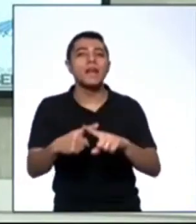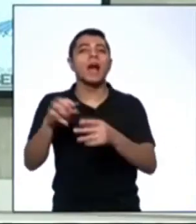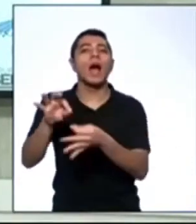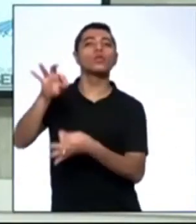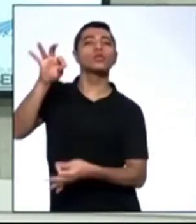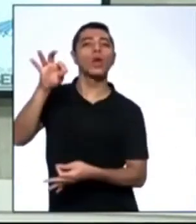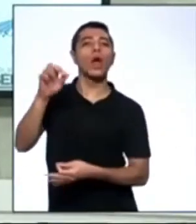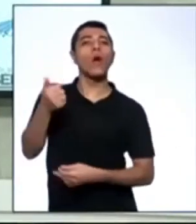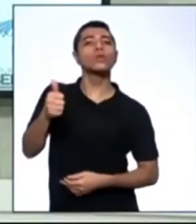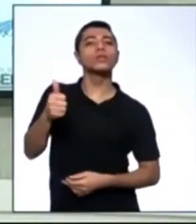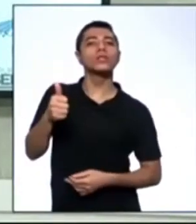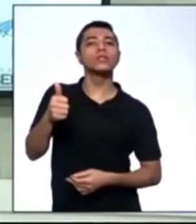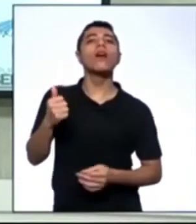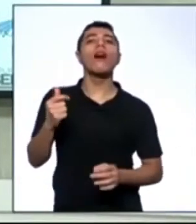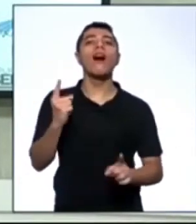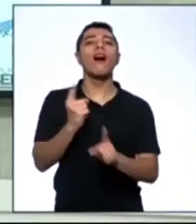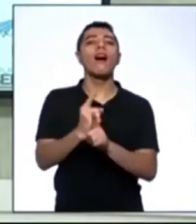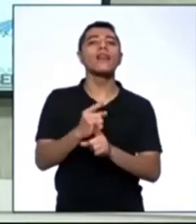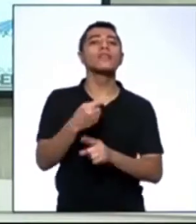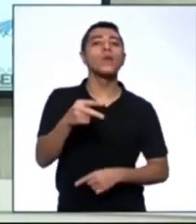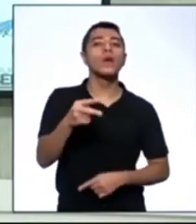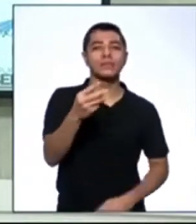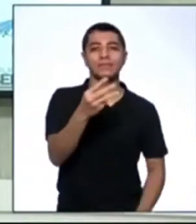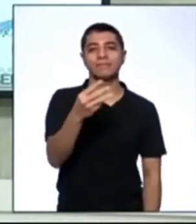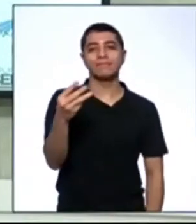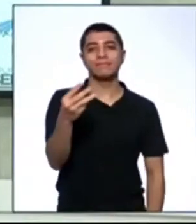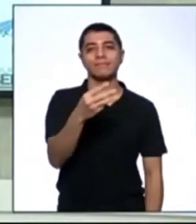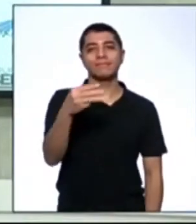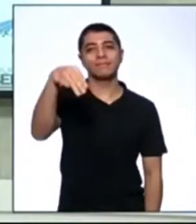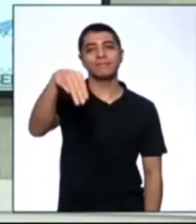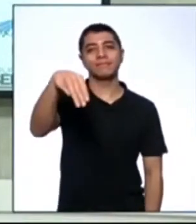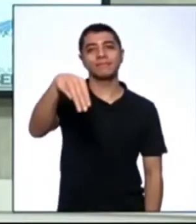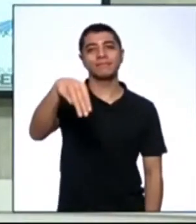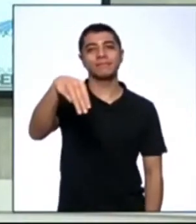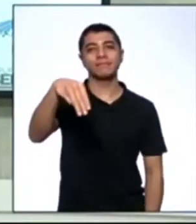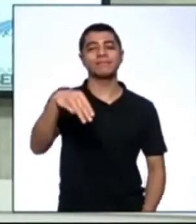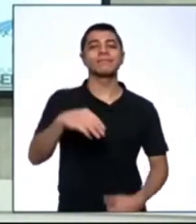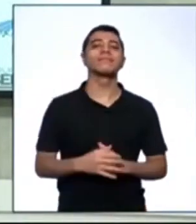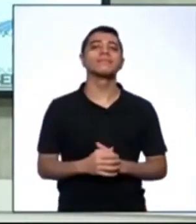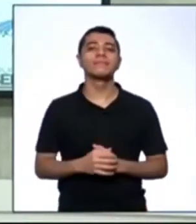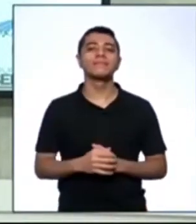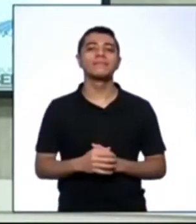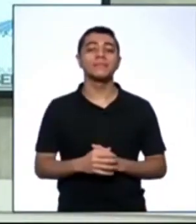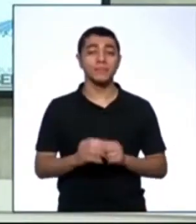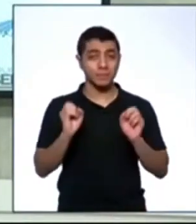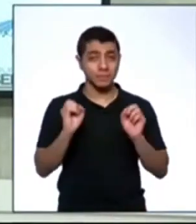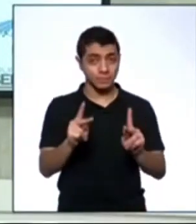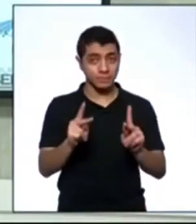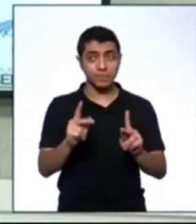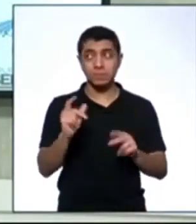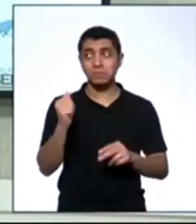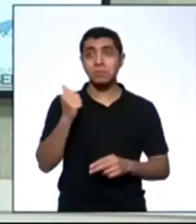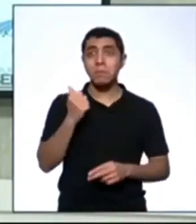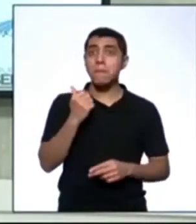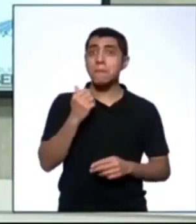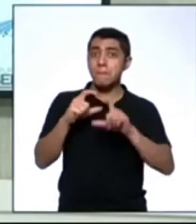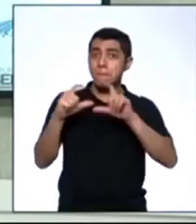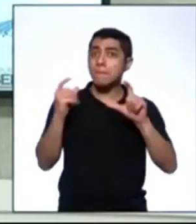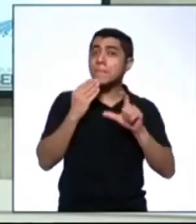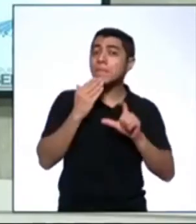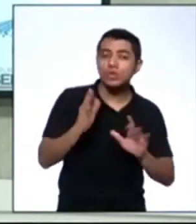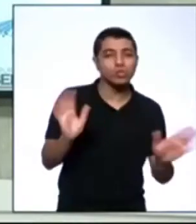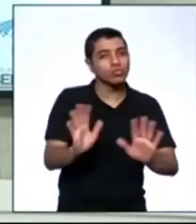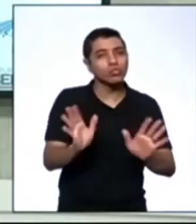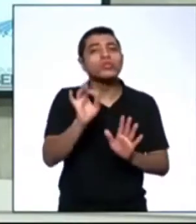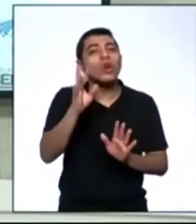uniforme. Isso foi pedido? Não, não foi pedido. É uma ideia para próximos eventos do